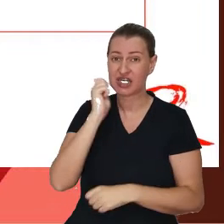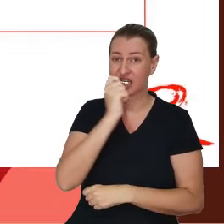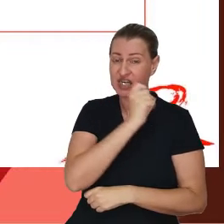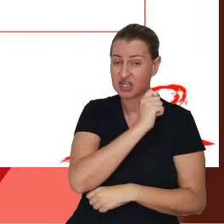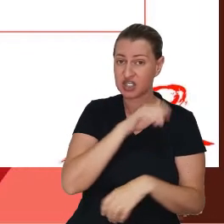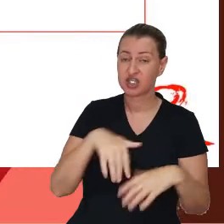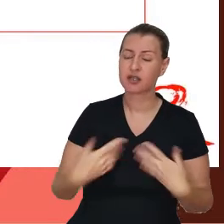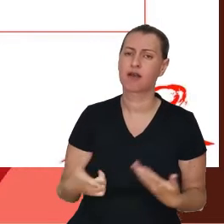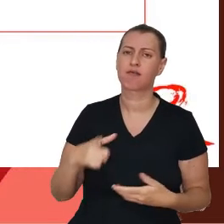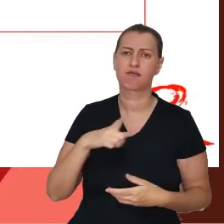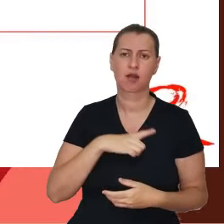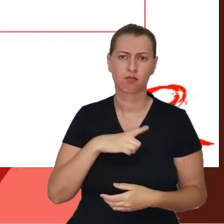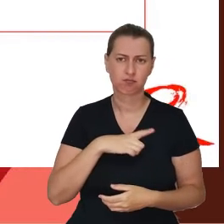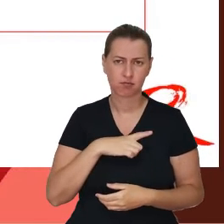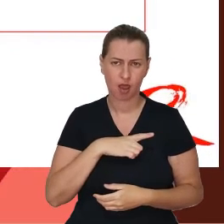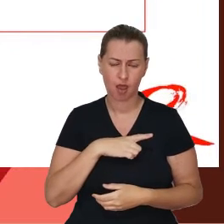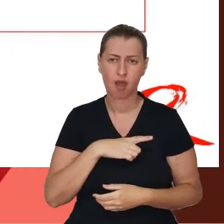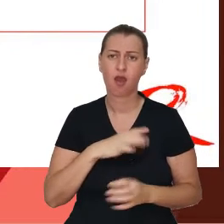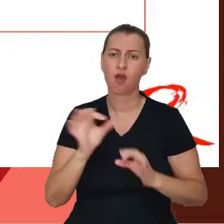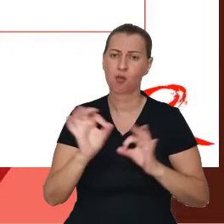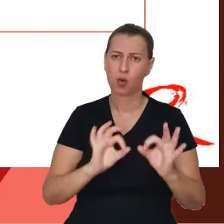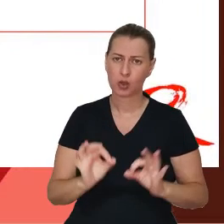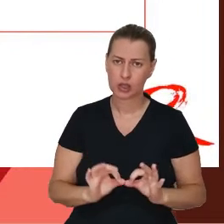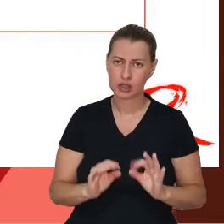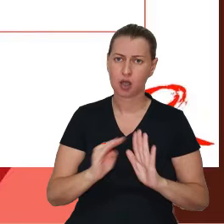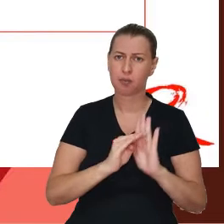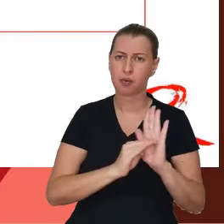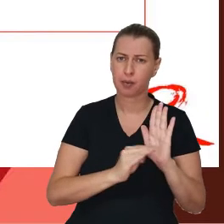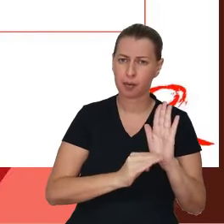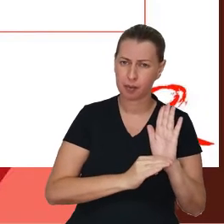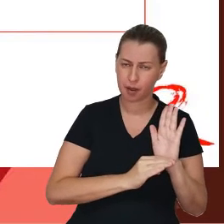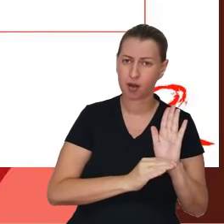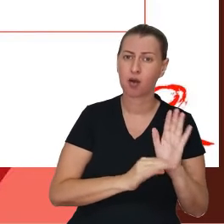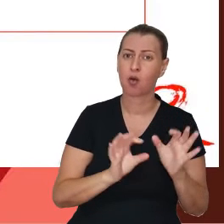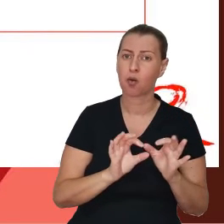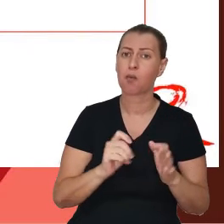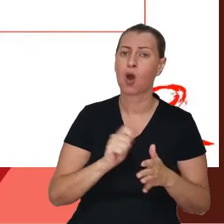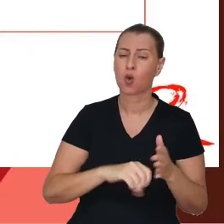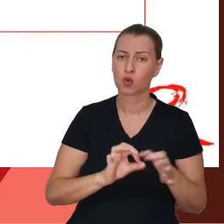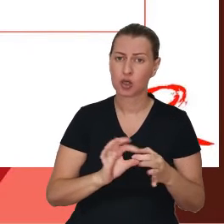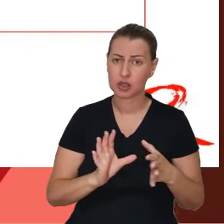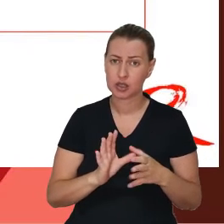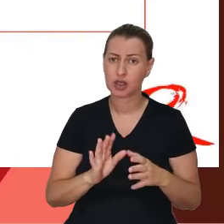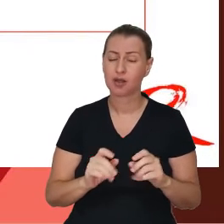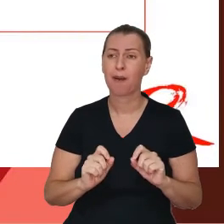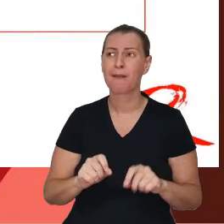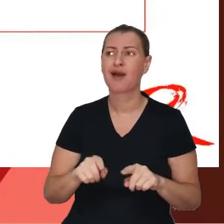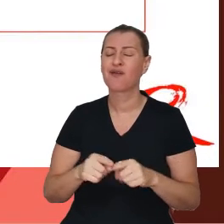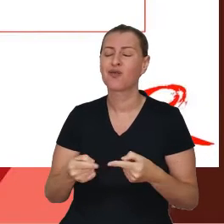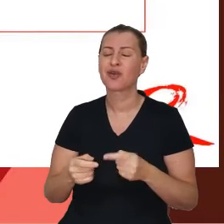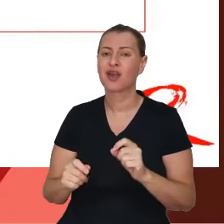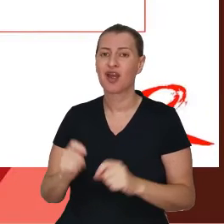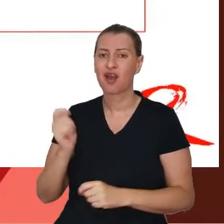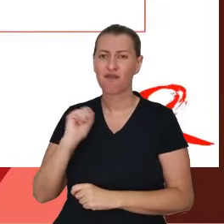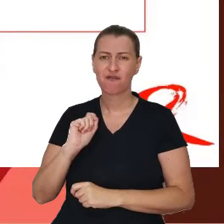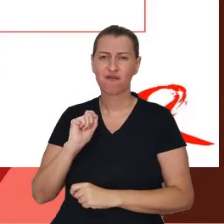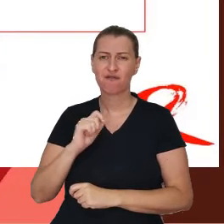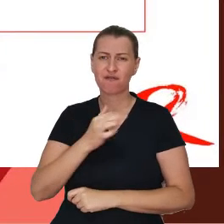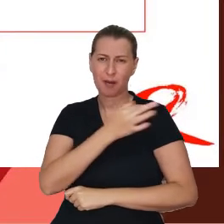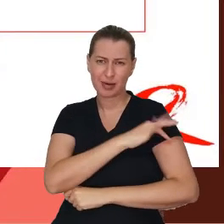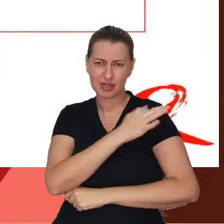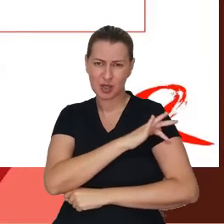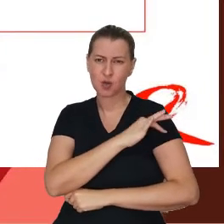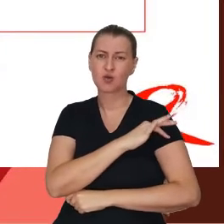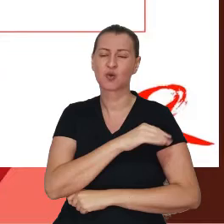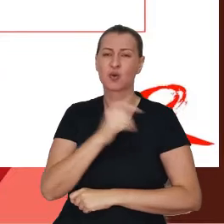têm um parecer do COFEM, e farmacêuticos e dentistas varia muito do local. São Paulo autorizou, já